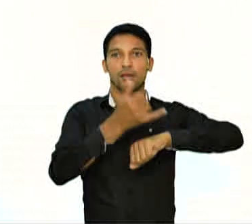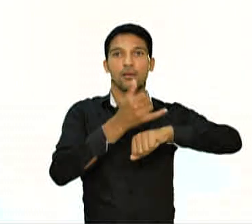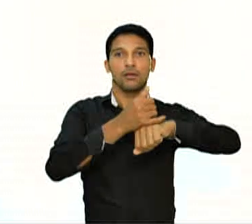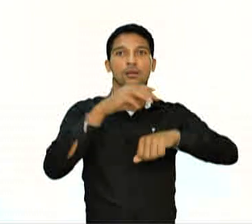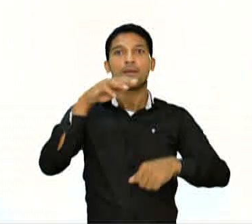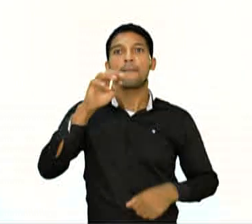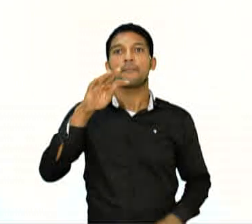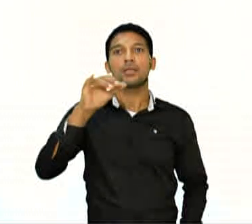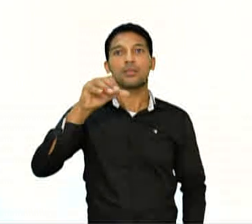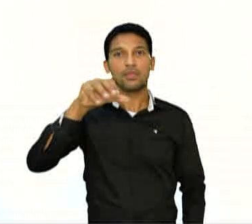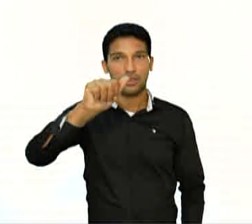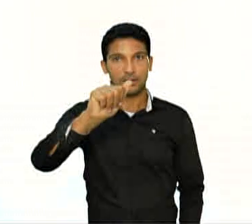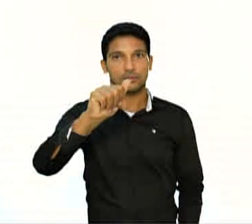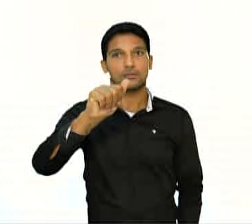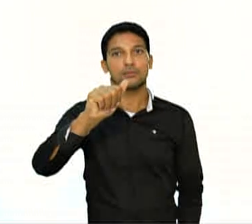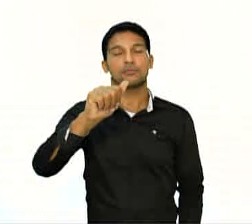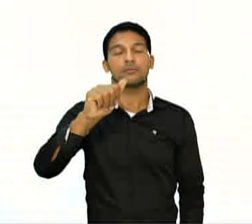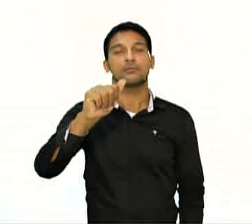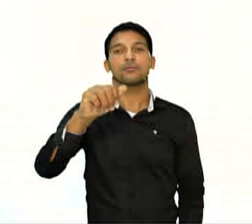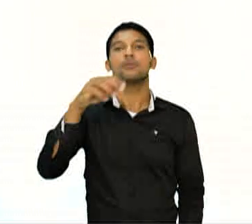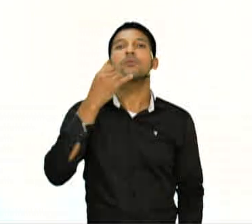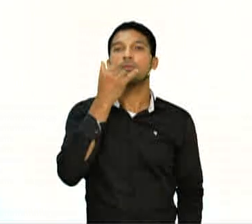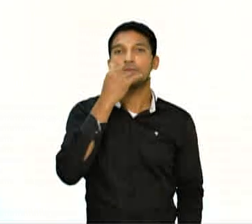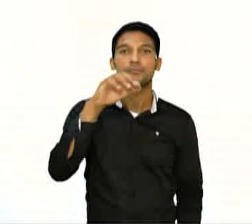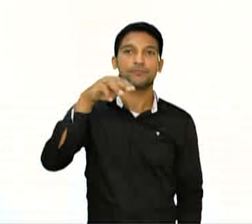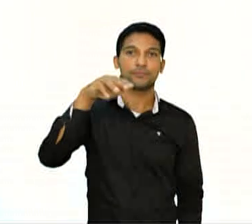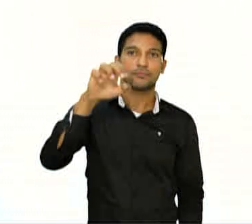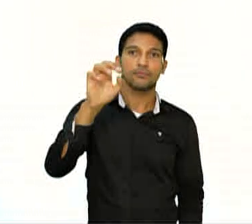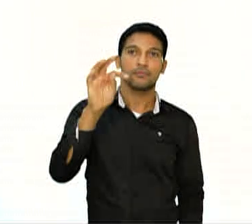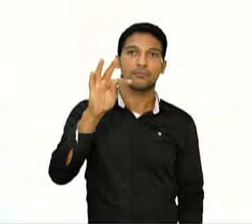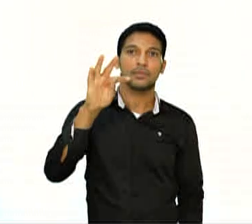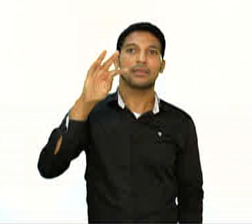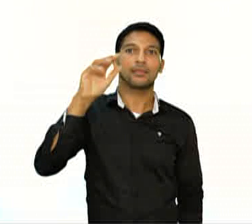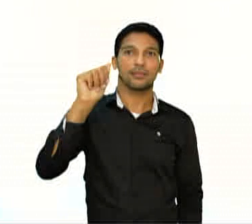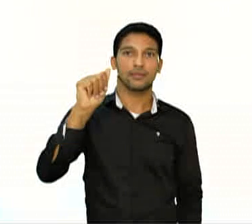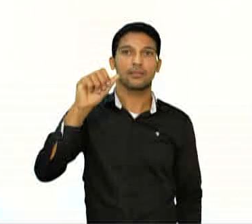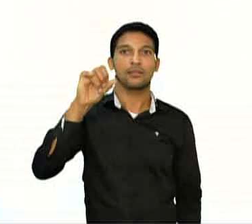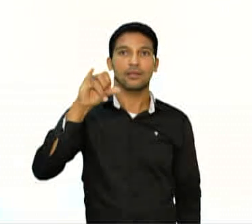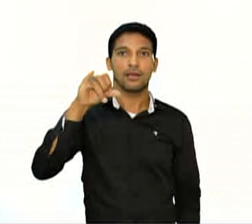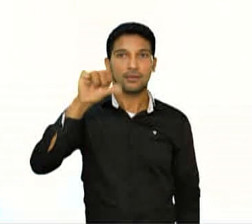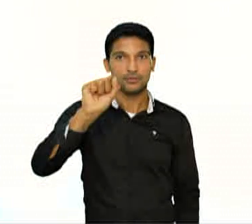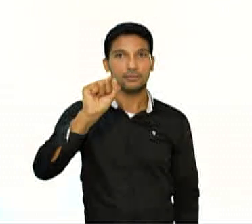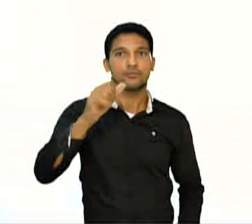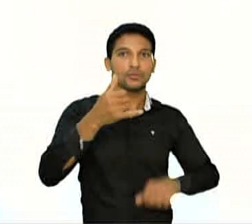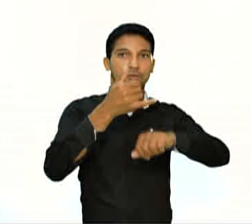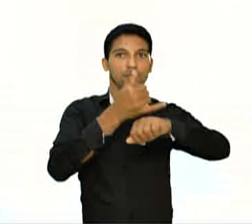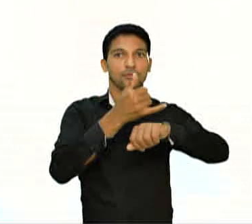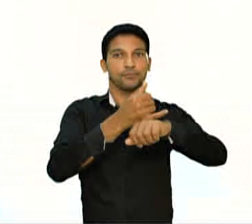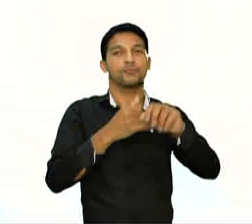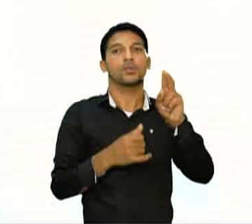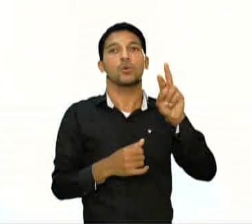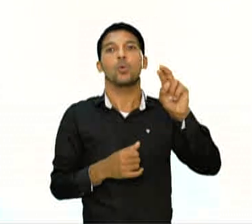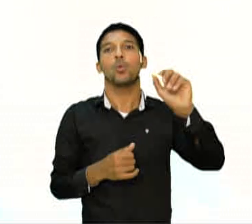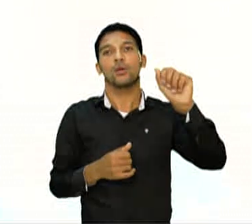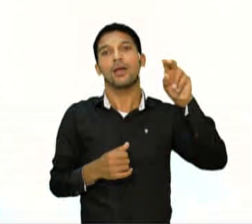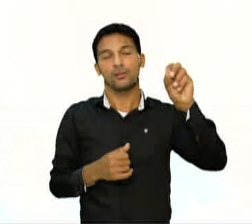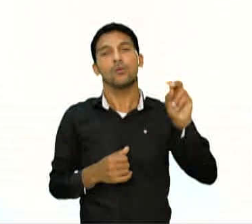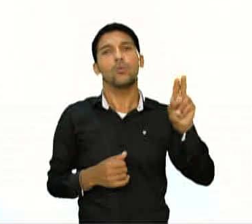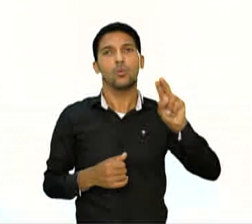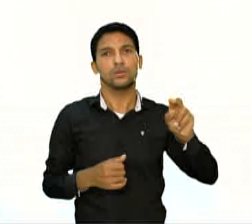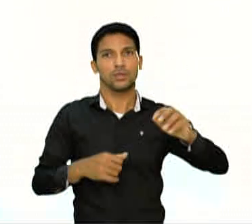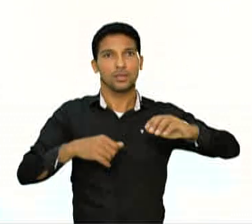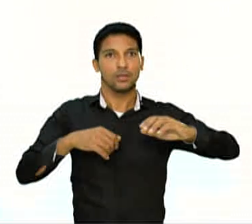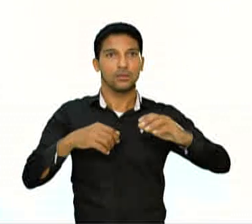mais utilizados do que elementos mais leves da tabela periódica. Então, não é necessariamente urânio. Ele é mais utilizado